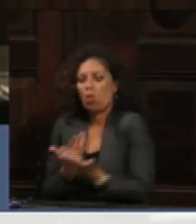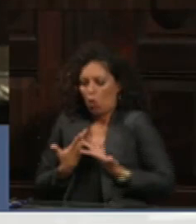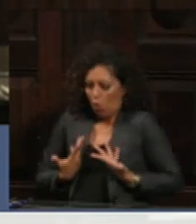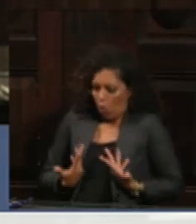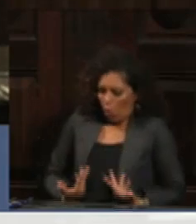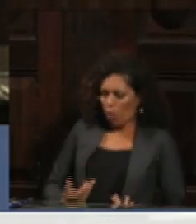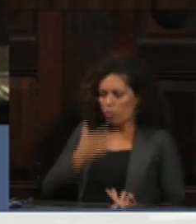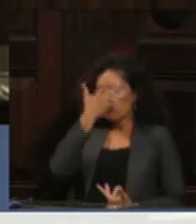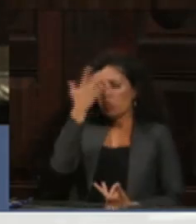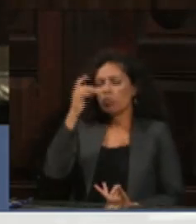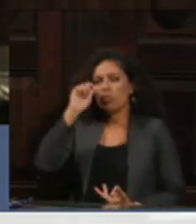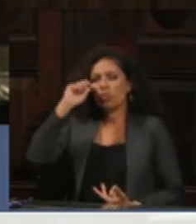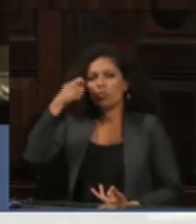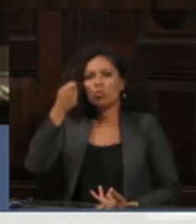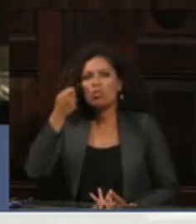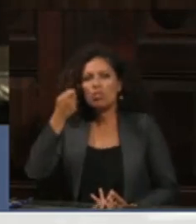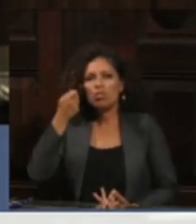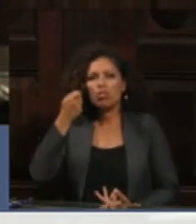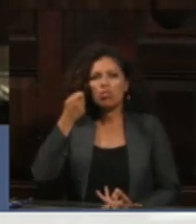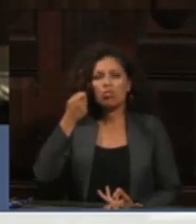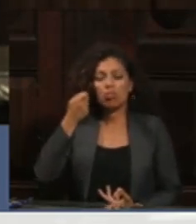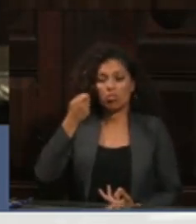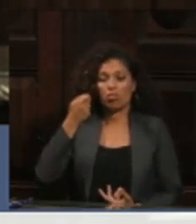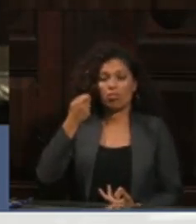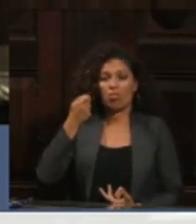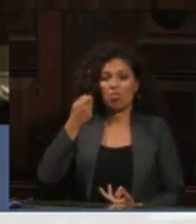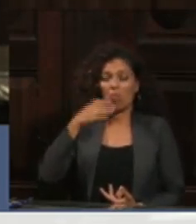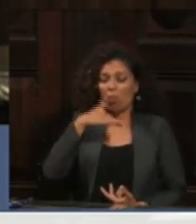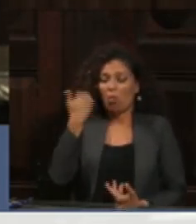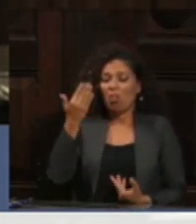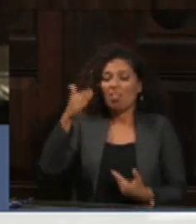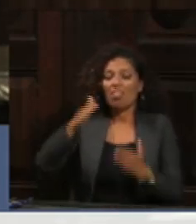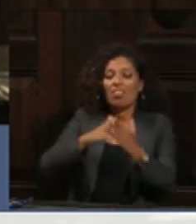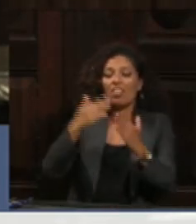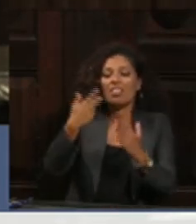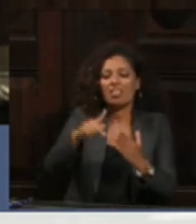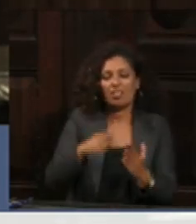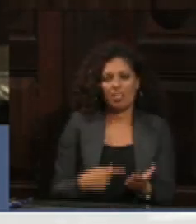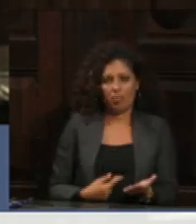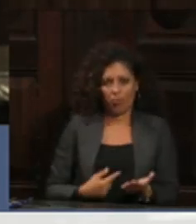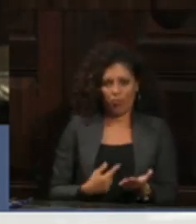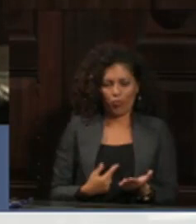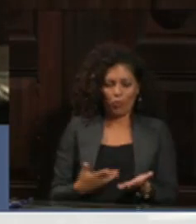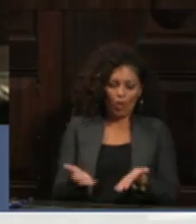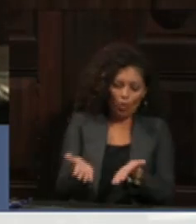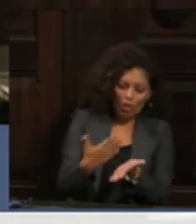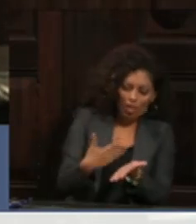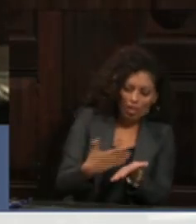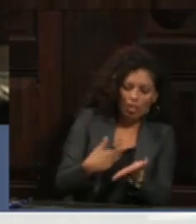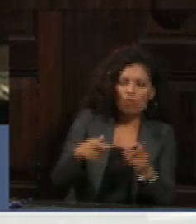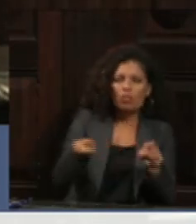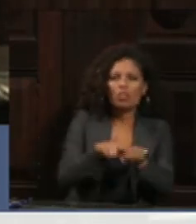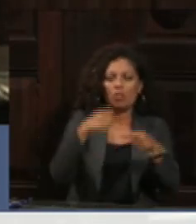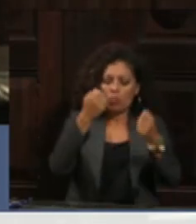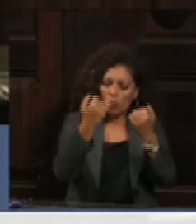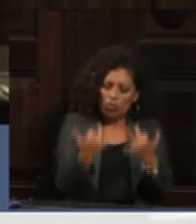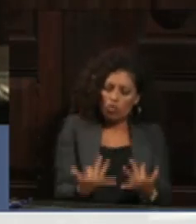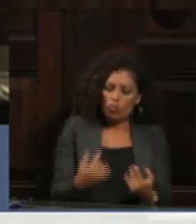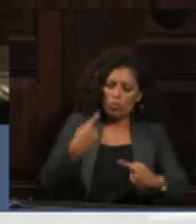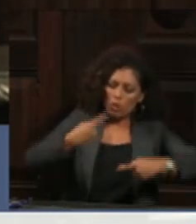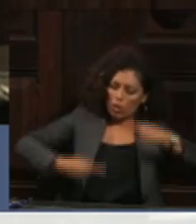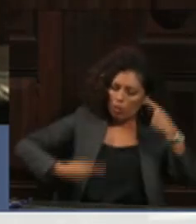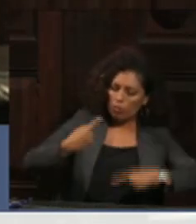são violáveis e matáveis. E esse livro disserta sobre a escolha política do